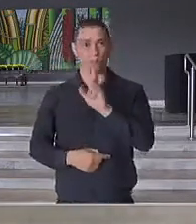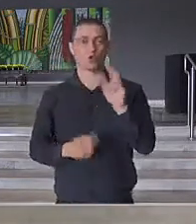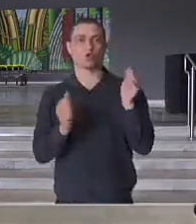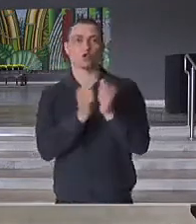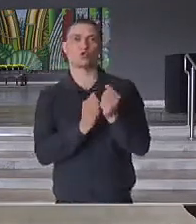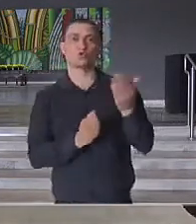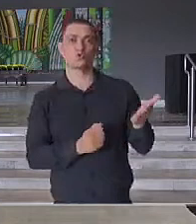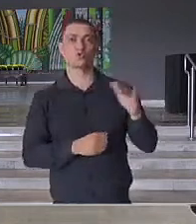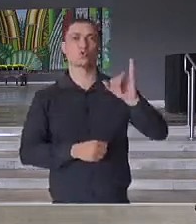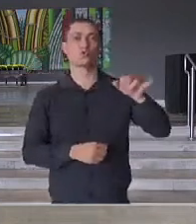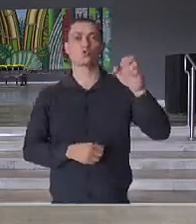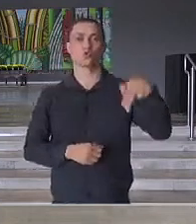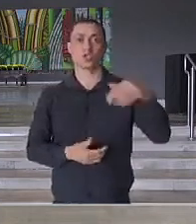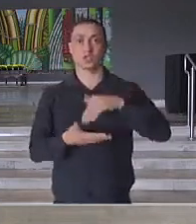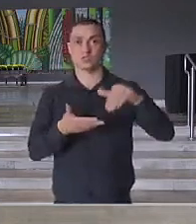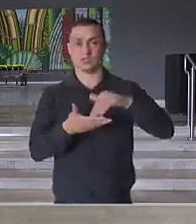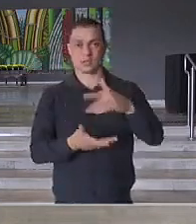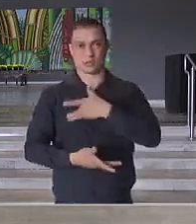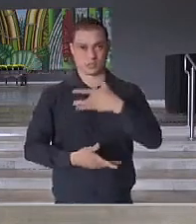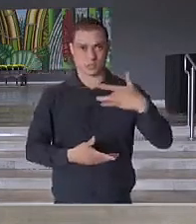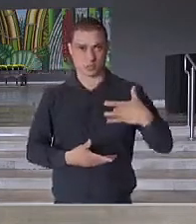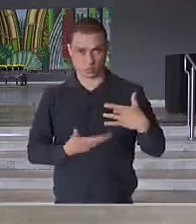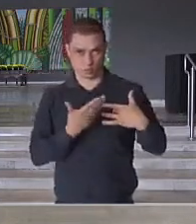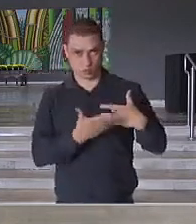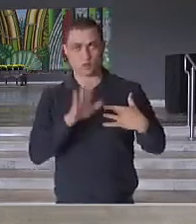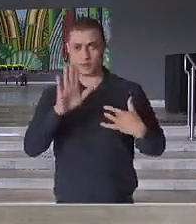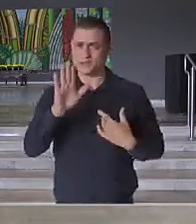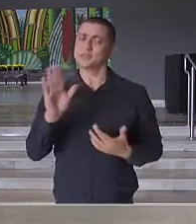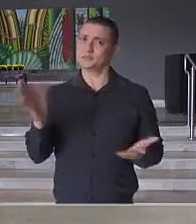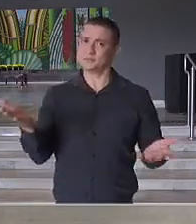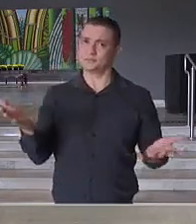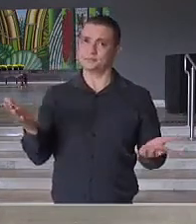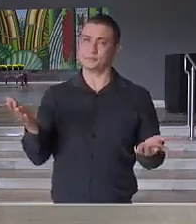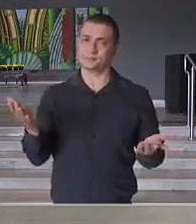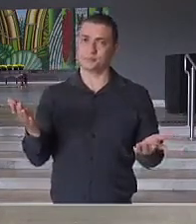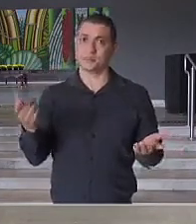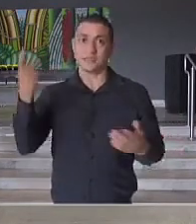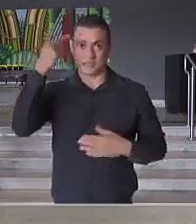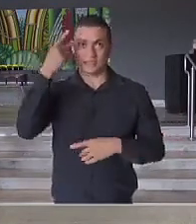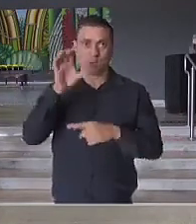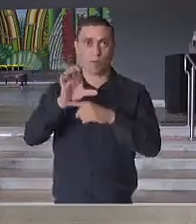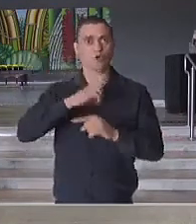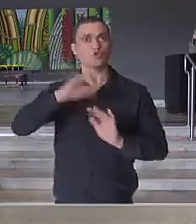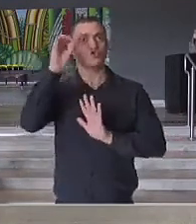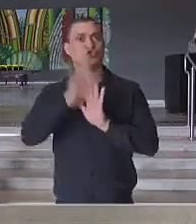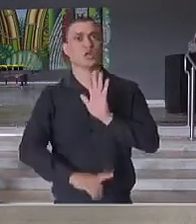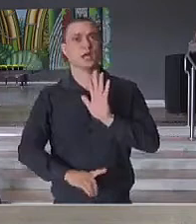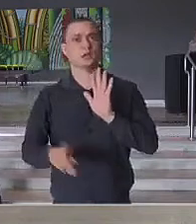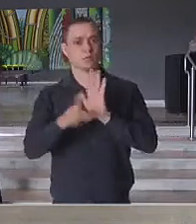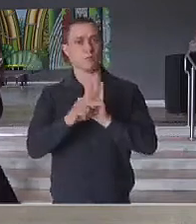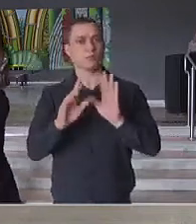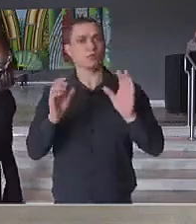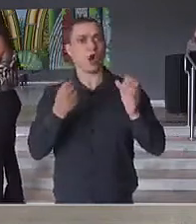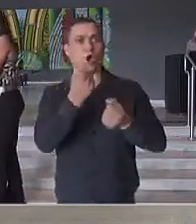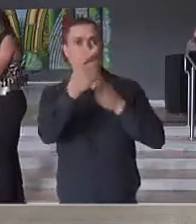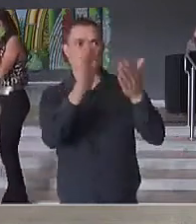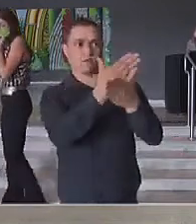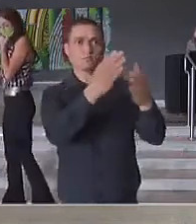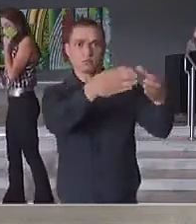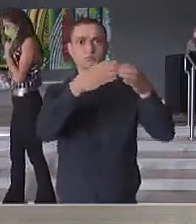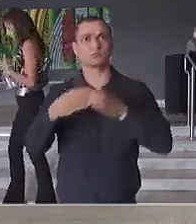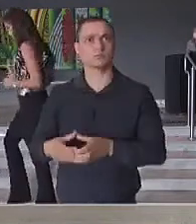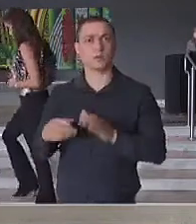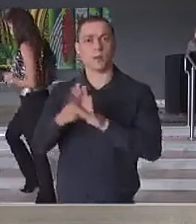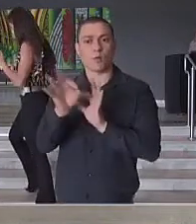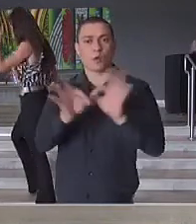com Jean Gorenstein, secretário da Saúde, mas evidentemente que São Paulo tem direito à sua cota de vacinas no Plano Nacional